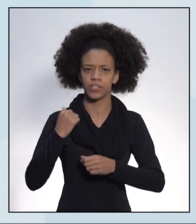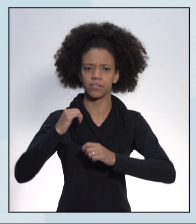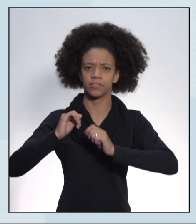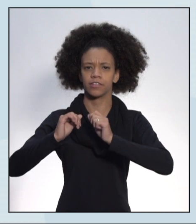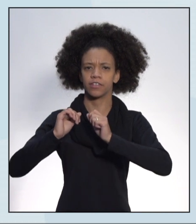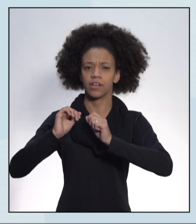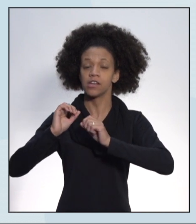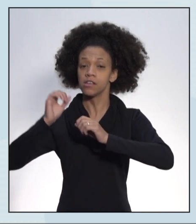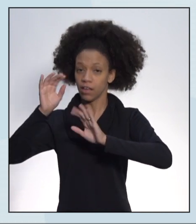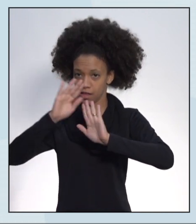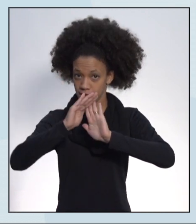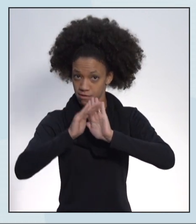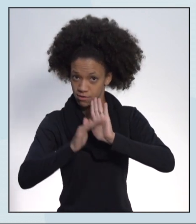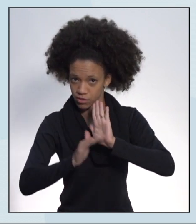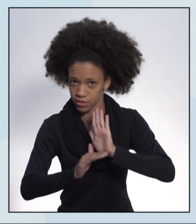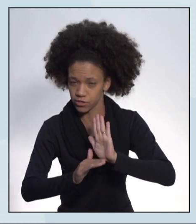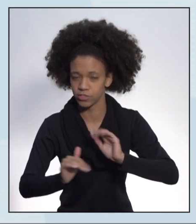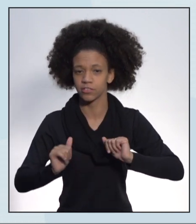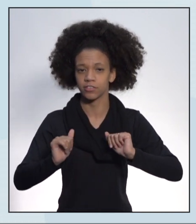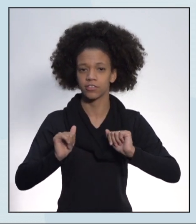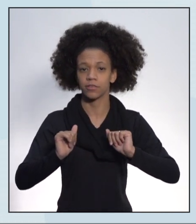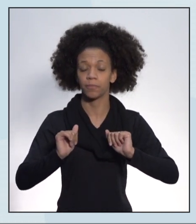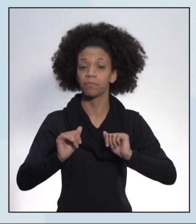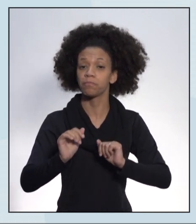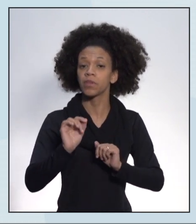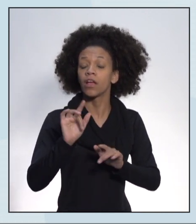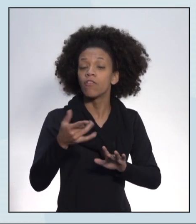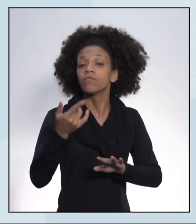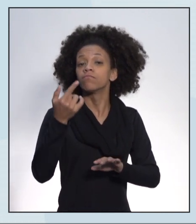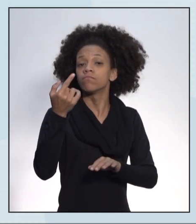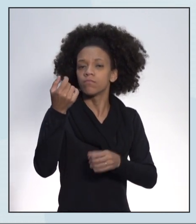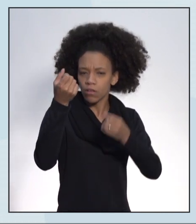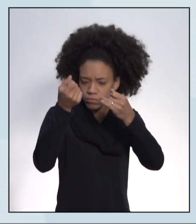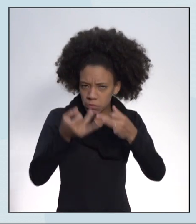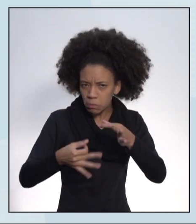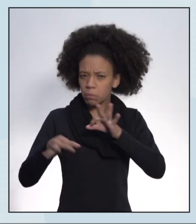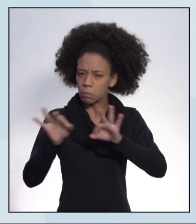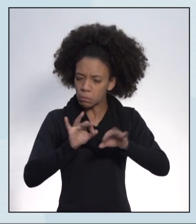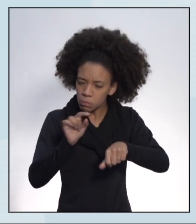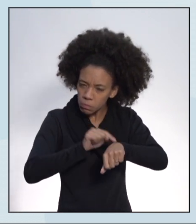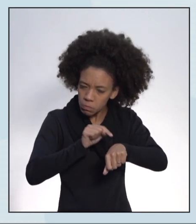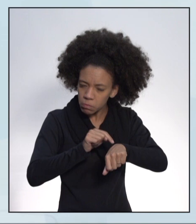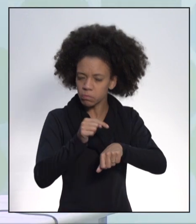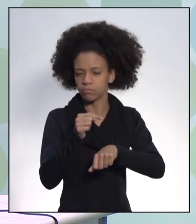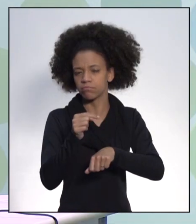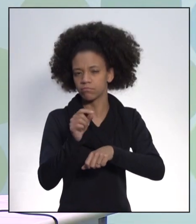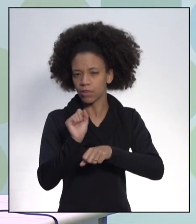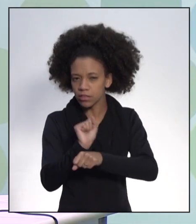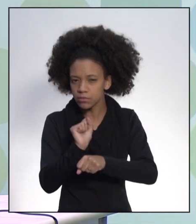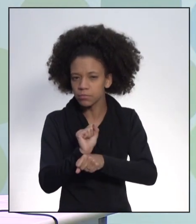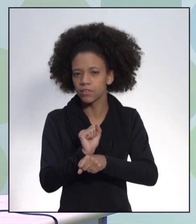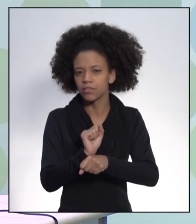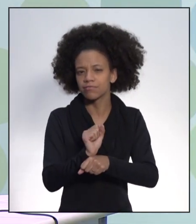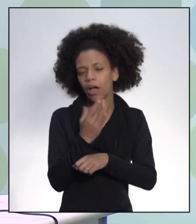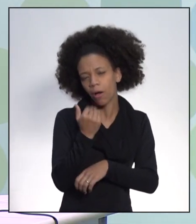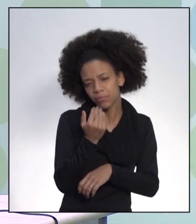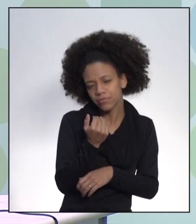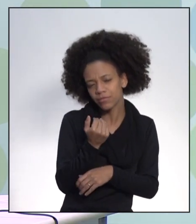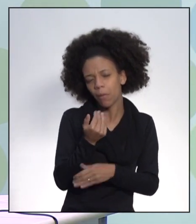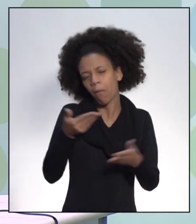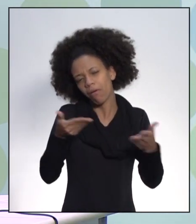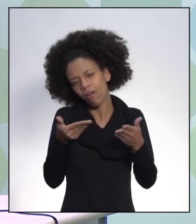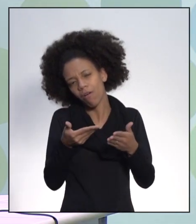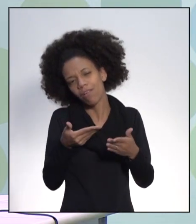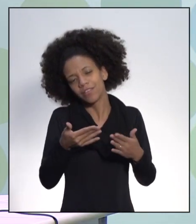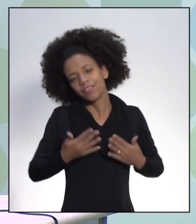gênero literário, conto. Vou dar esse tempinho para você se organizar, né? O almoço foi agora há pouco, deve estar organizado,